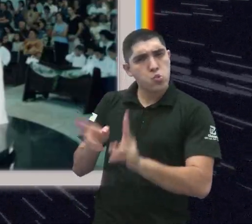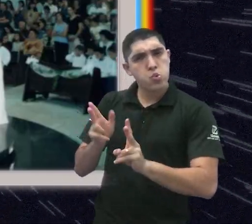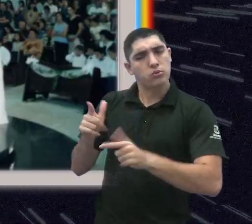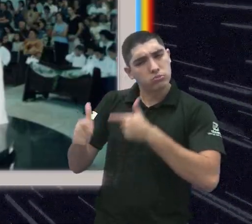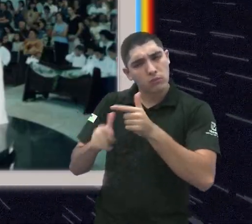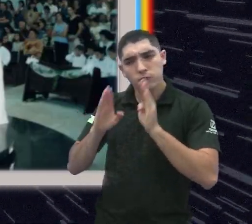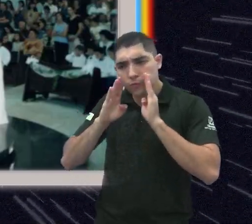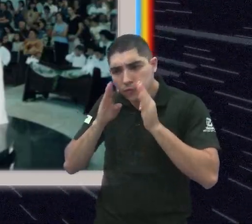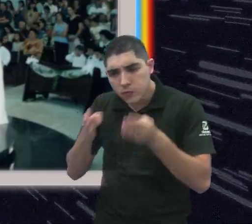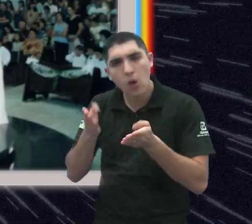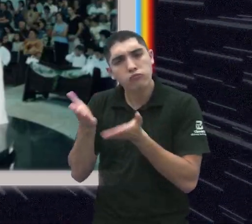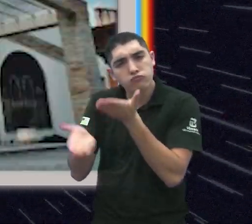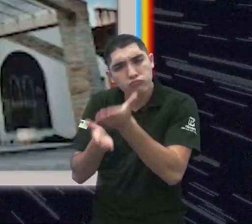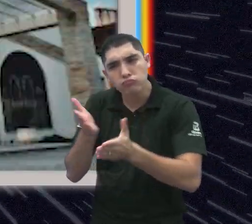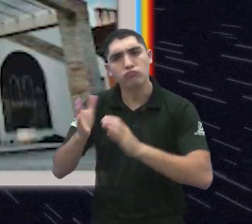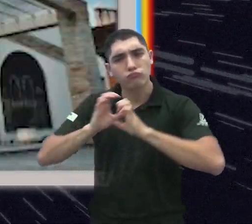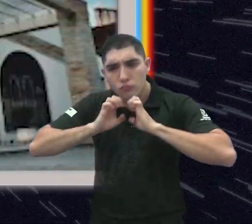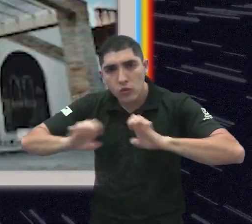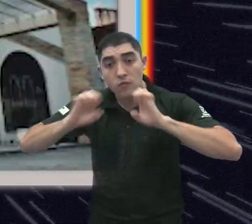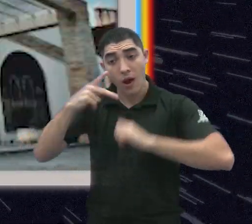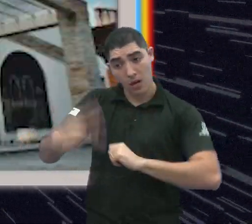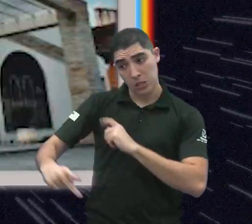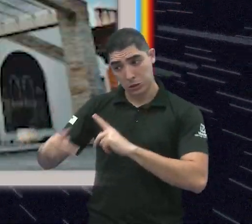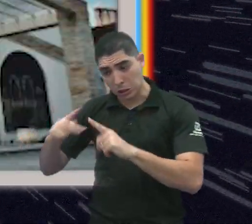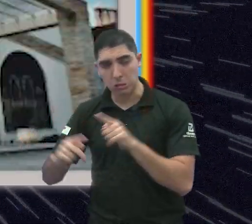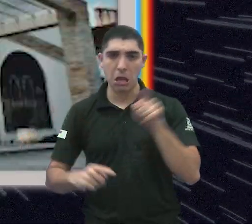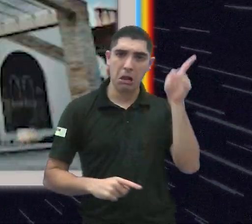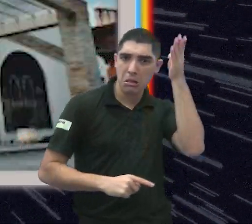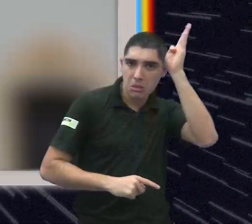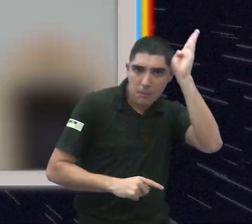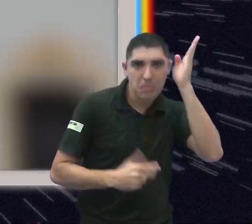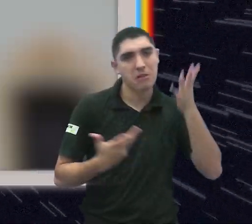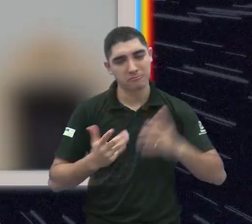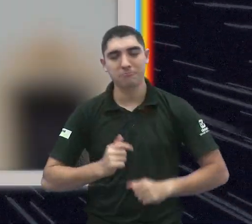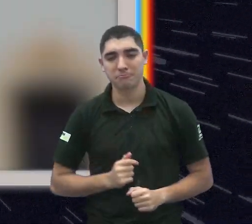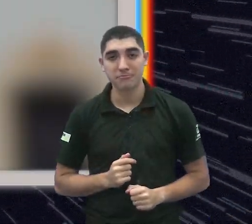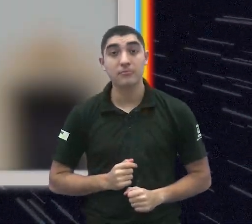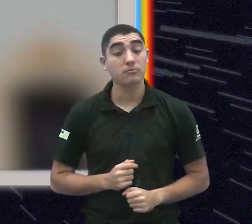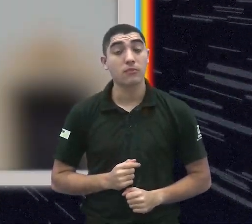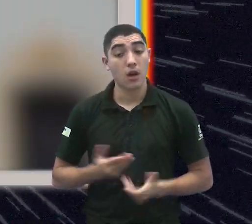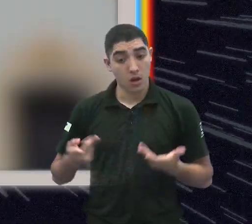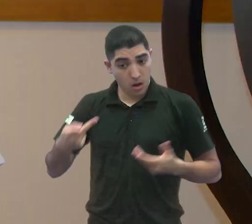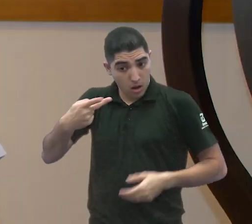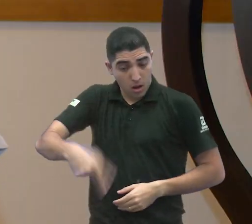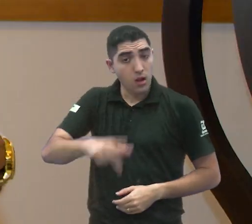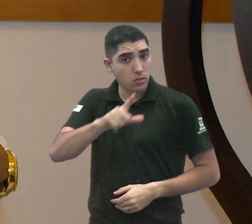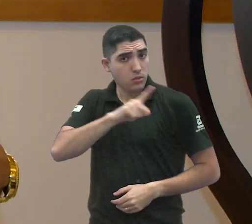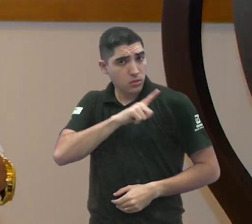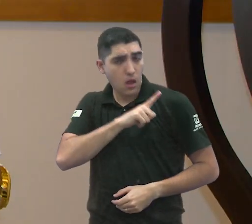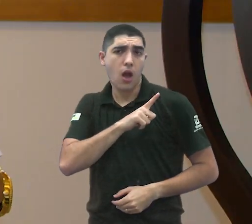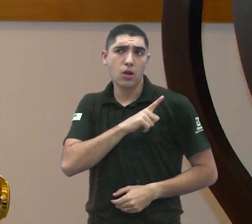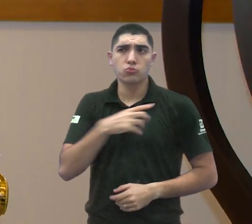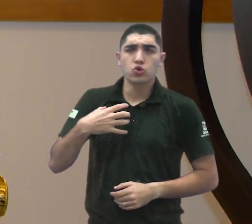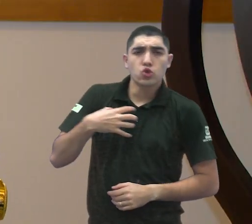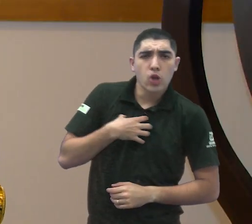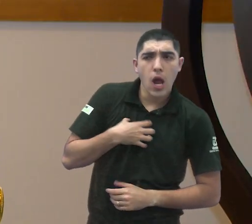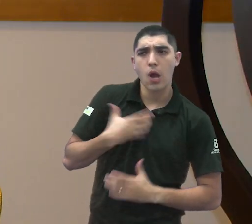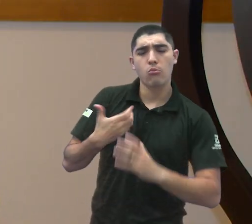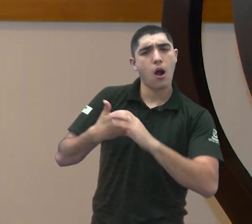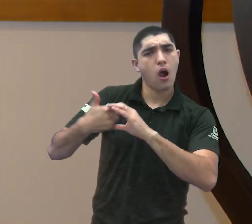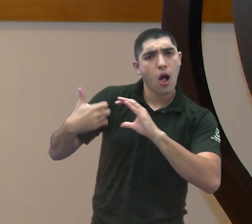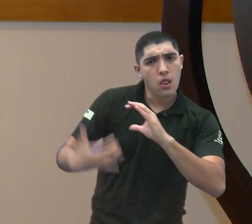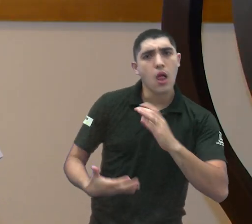o trabalho continua o mesmo, seja em São José dos Campos ou em Taubaté. Aqui nós temos as